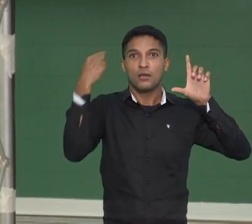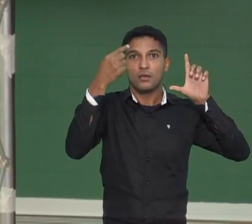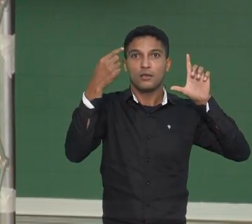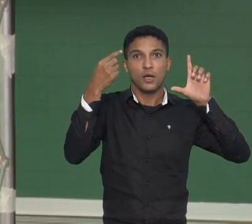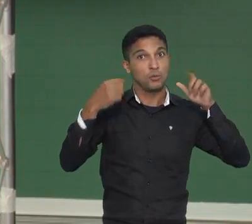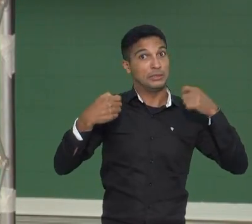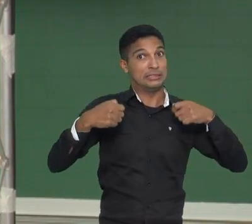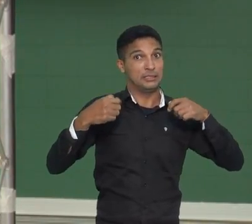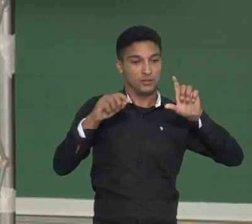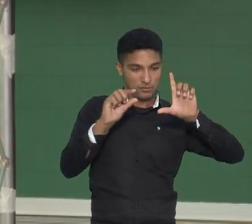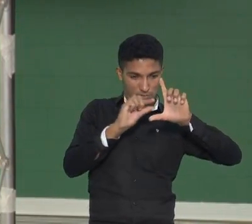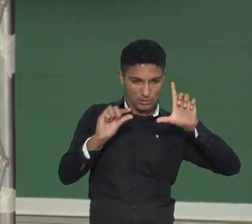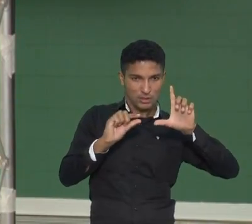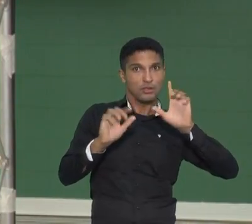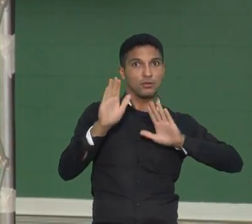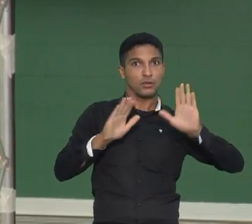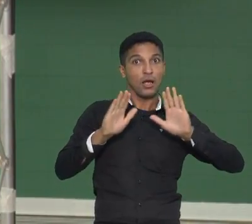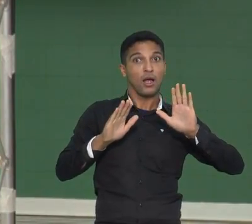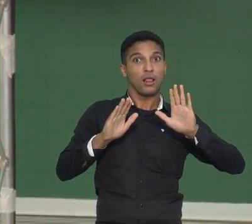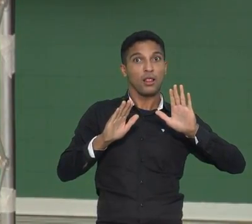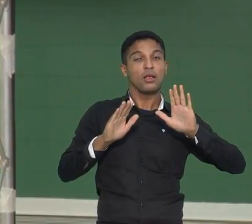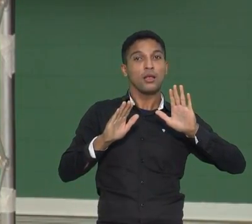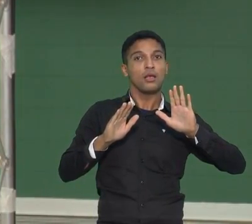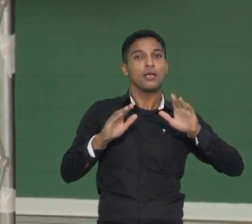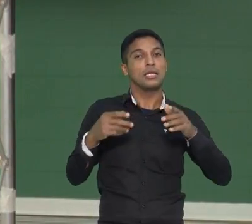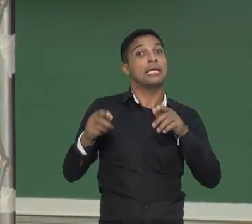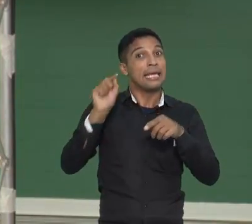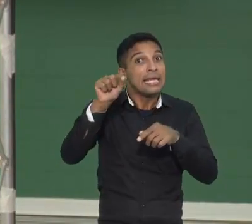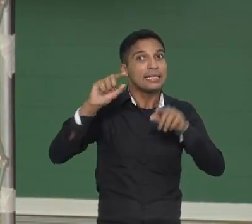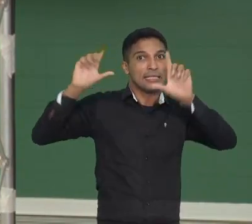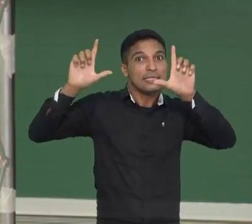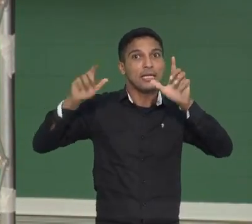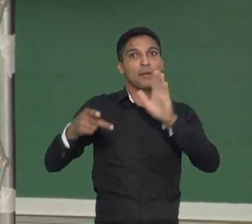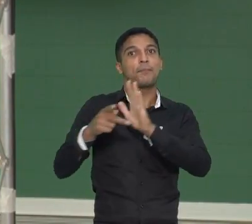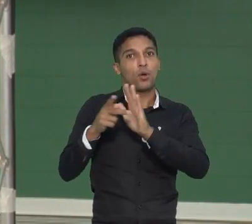as fontes. Então, esse retrato aqui é de 1923,